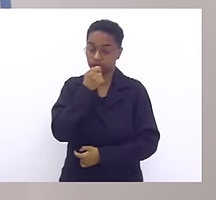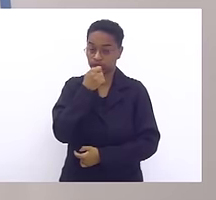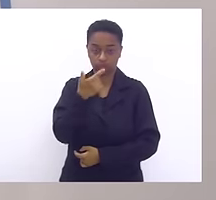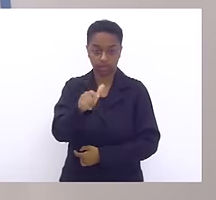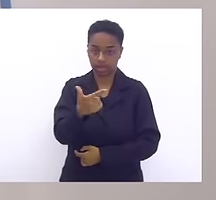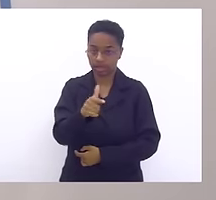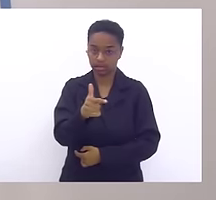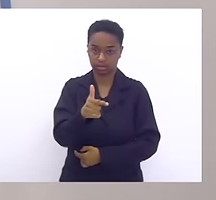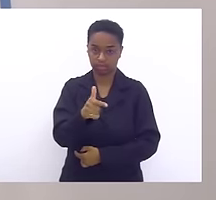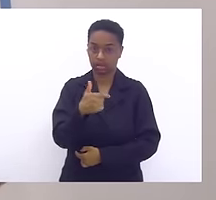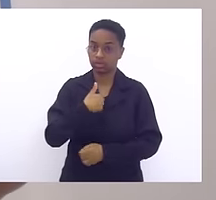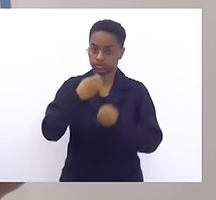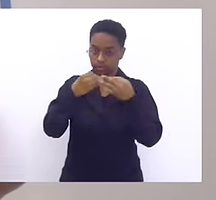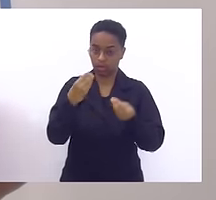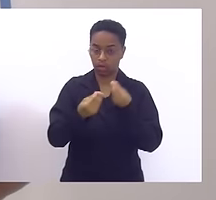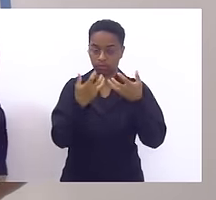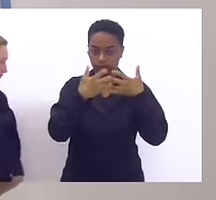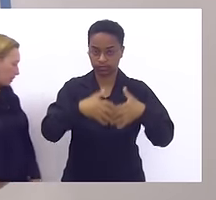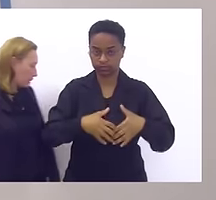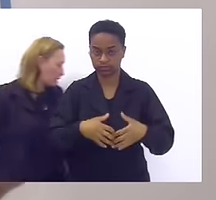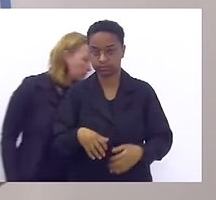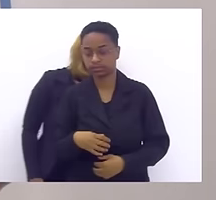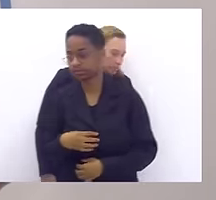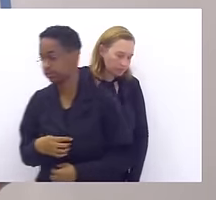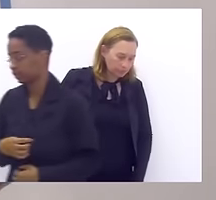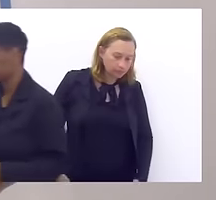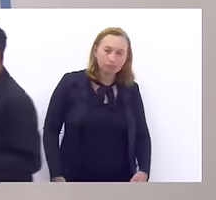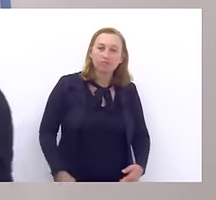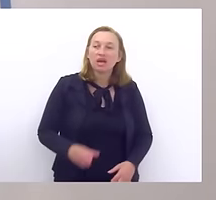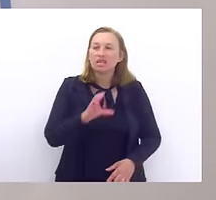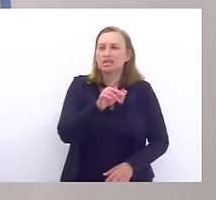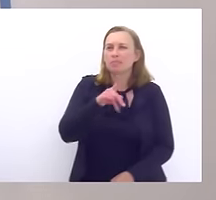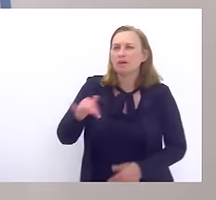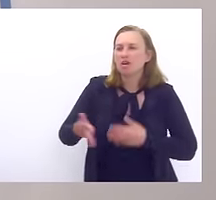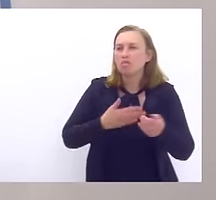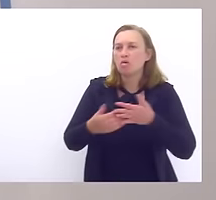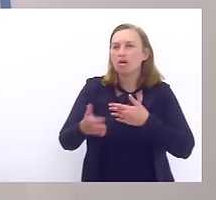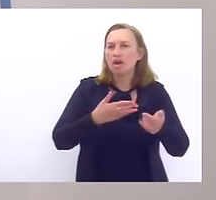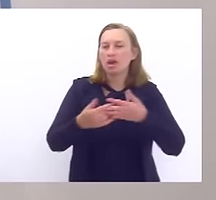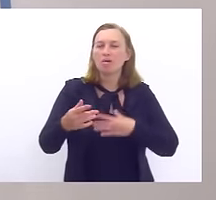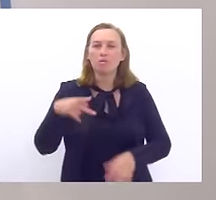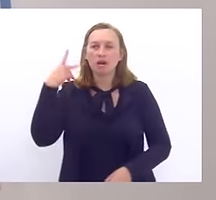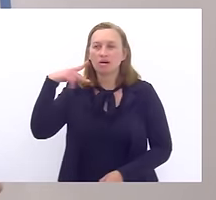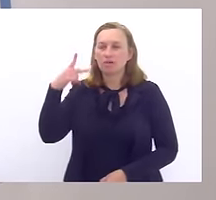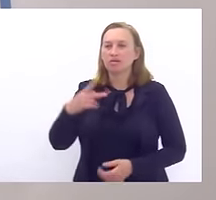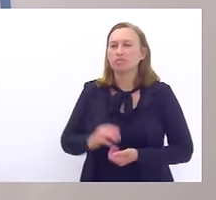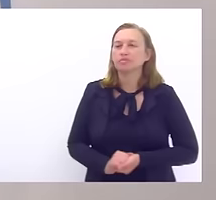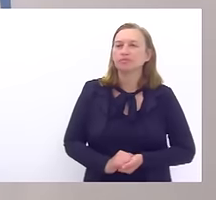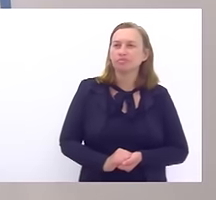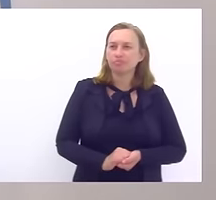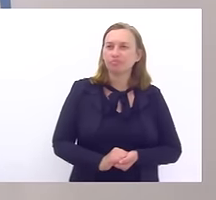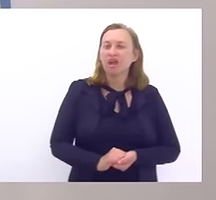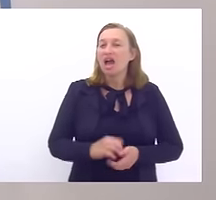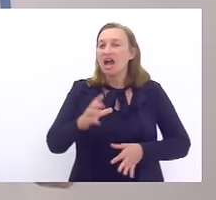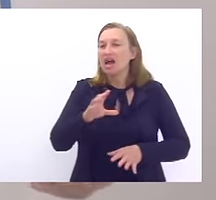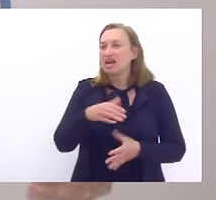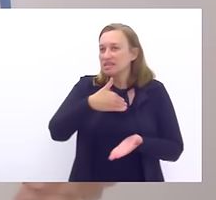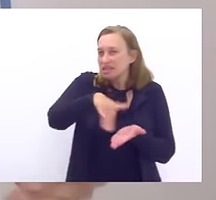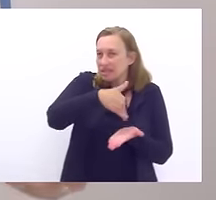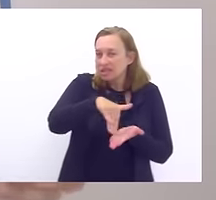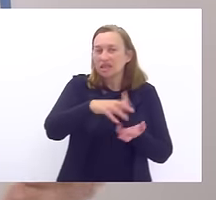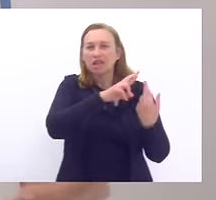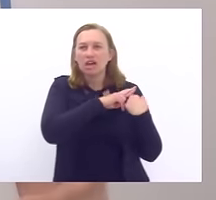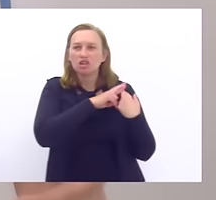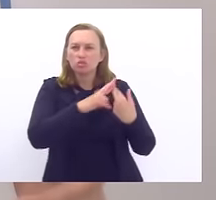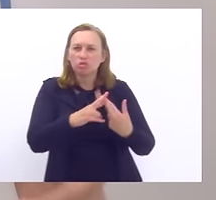vou explicar como funciona uma uma CPI em qualquer Parlamento existe uma Secretaria das comissões as secretaria ela ela é